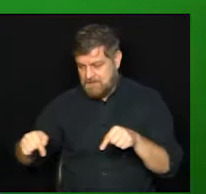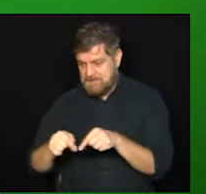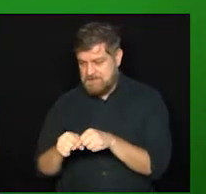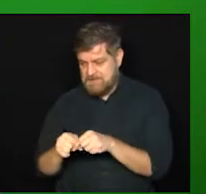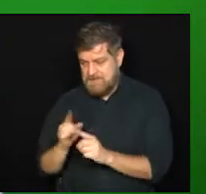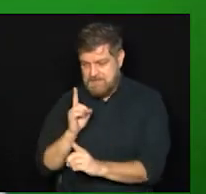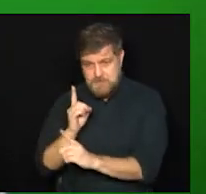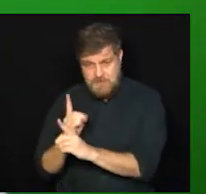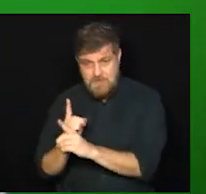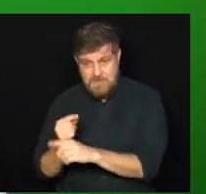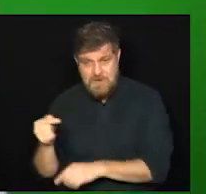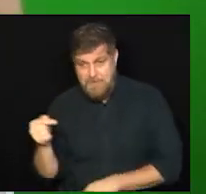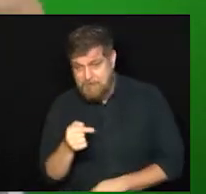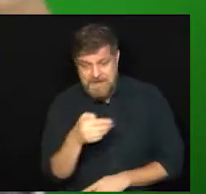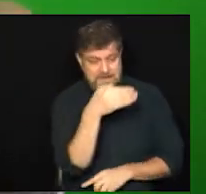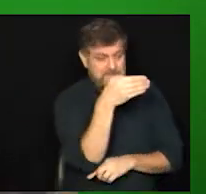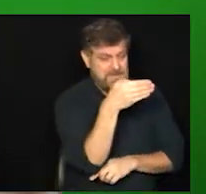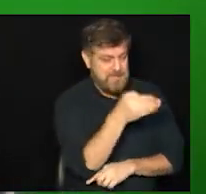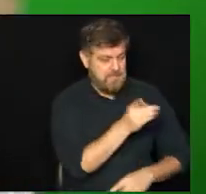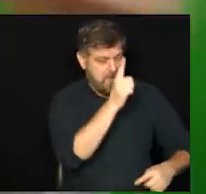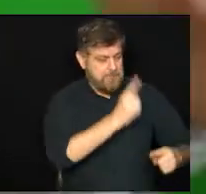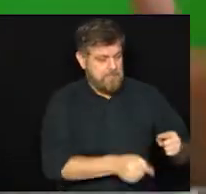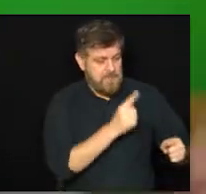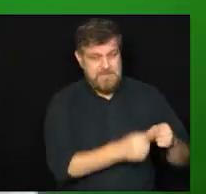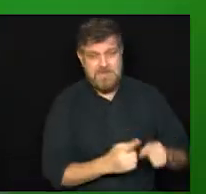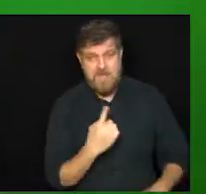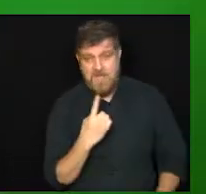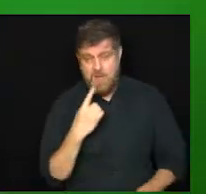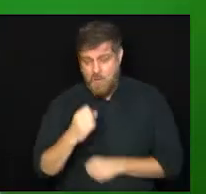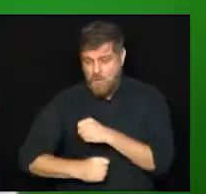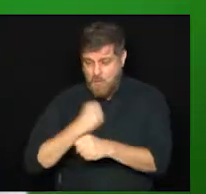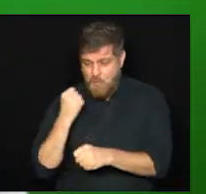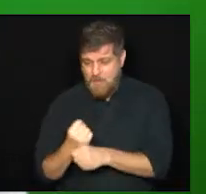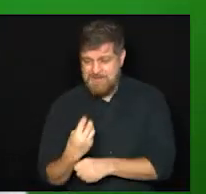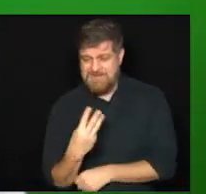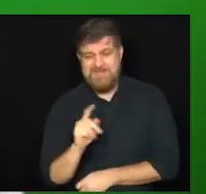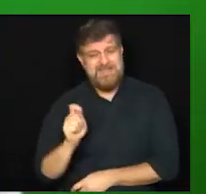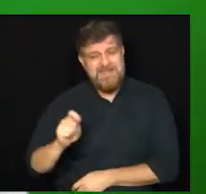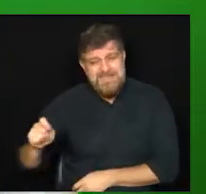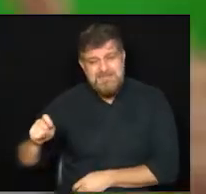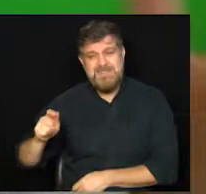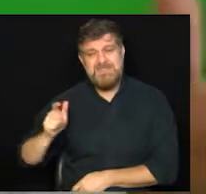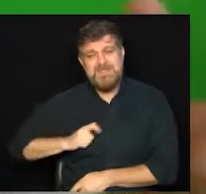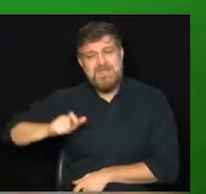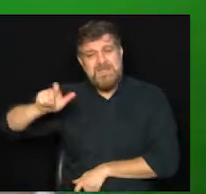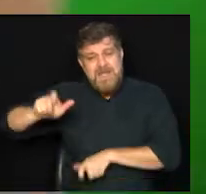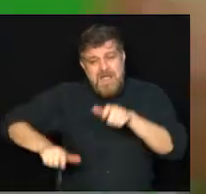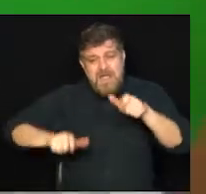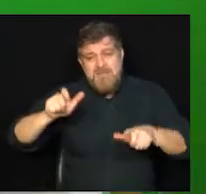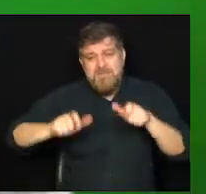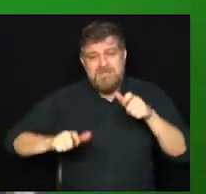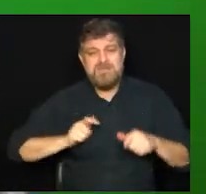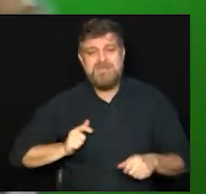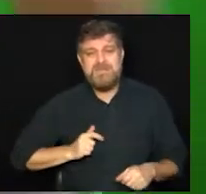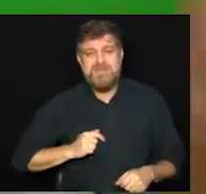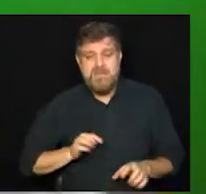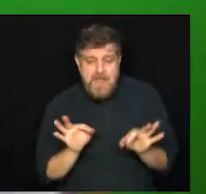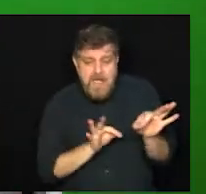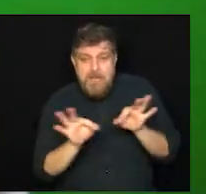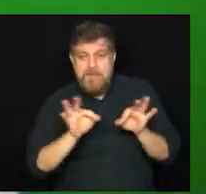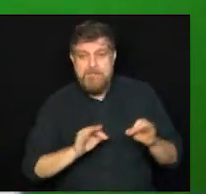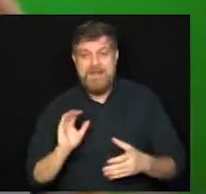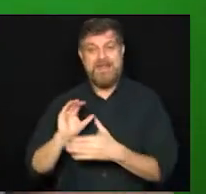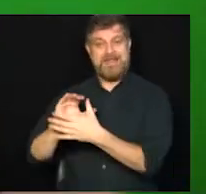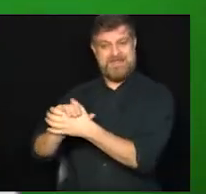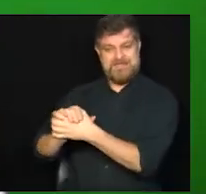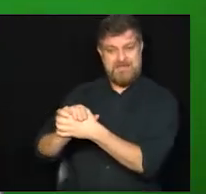social. Então, você tem 1 ano e 3 meses aí, pessoas que vivem de casamentos,